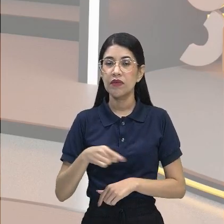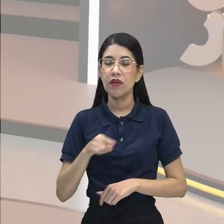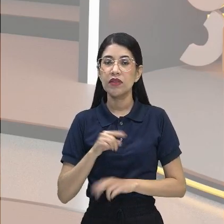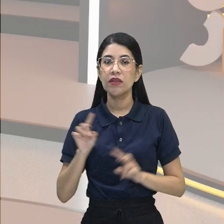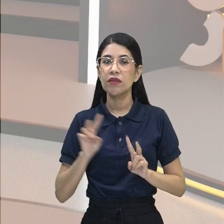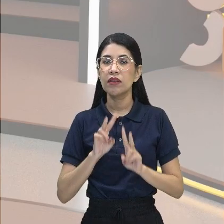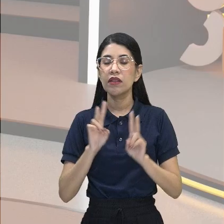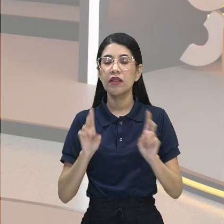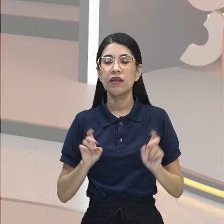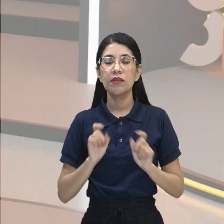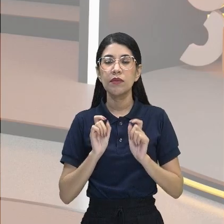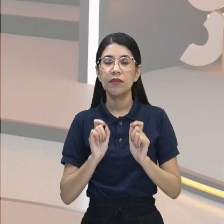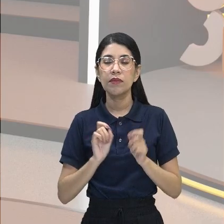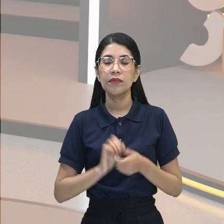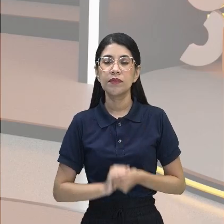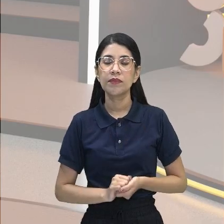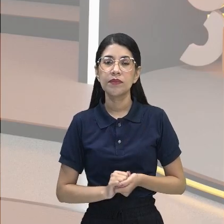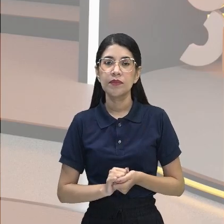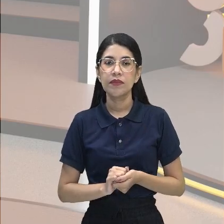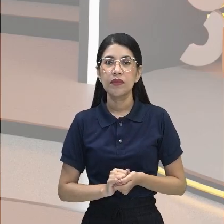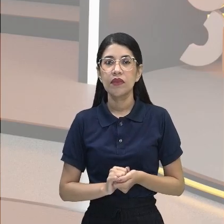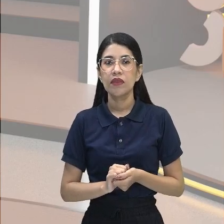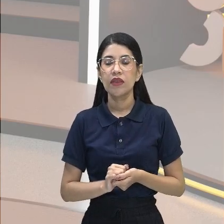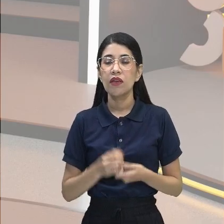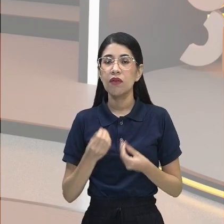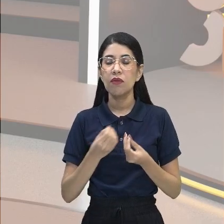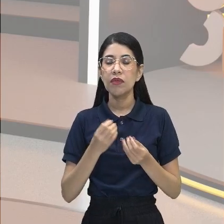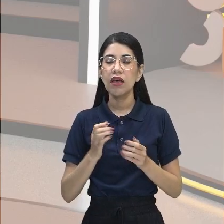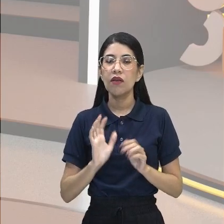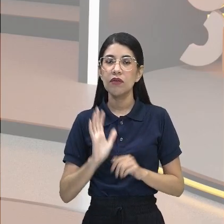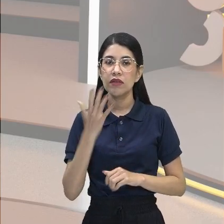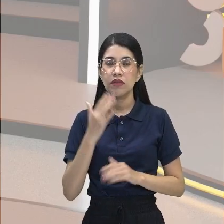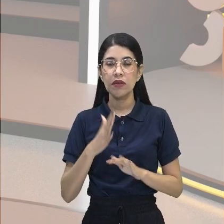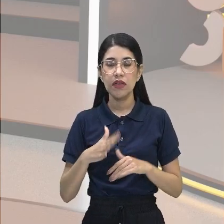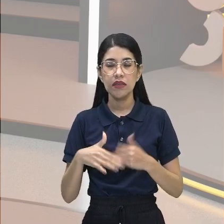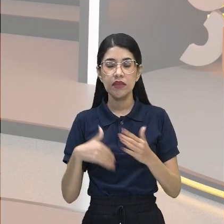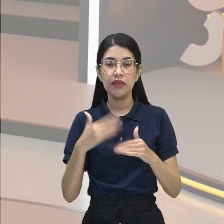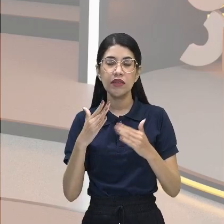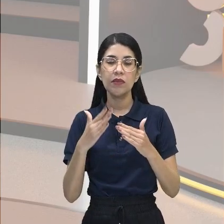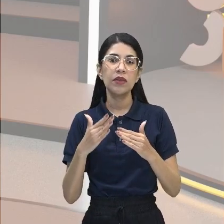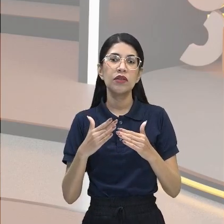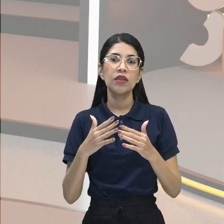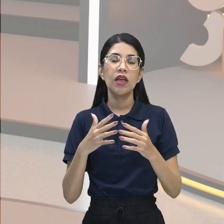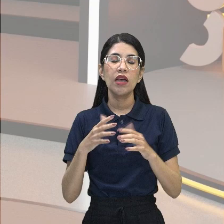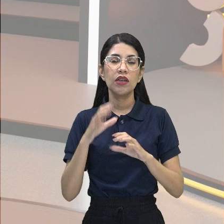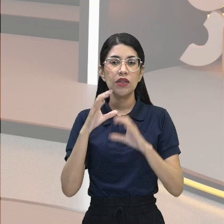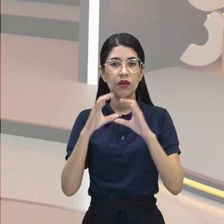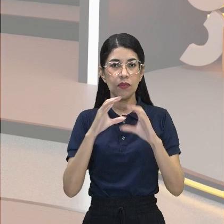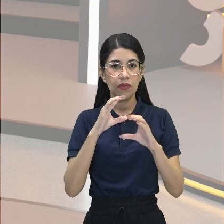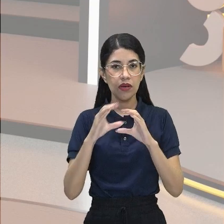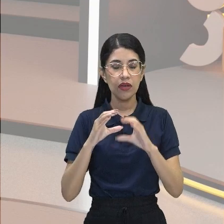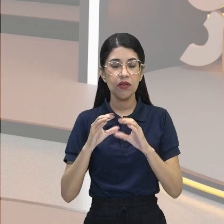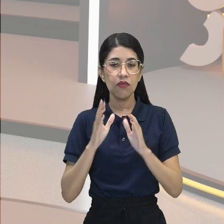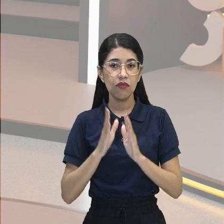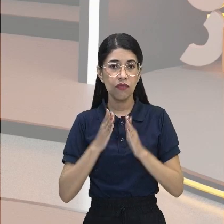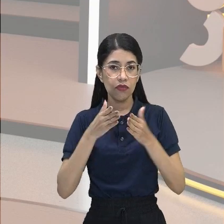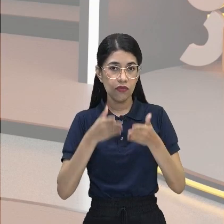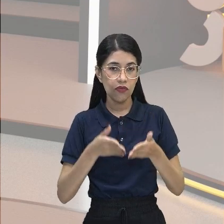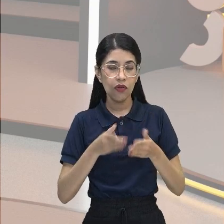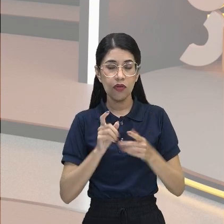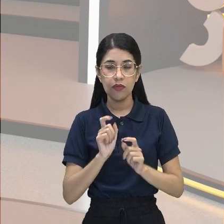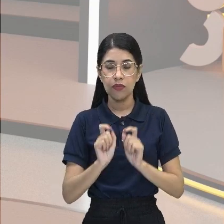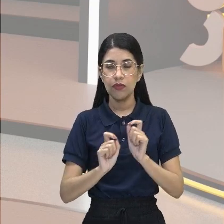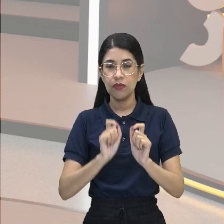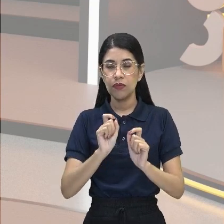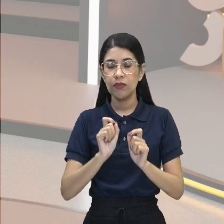vocês, a partir desse momento, sobre a evolução dos meios de comunicação, focando ali, né,